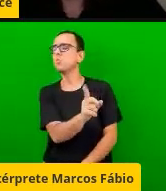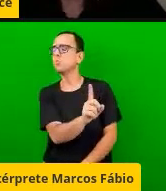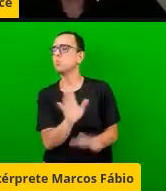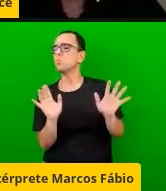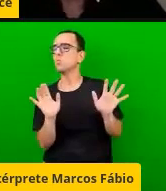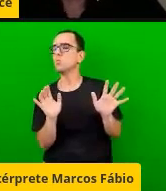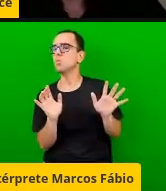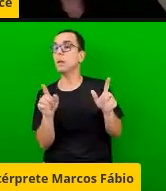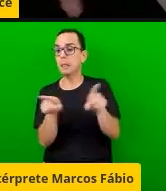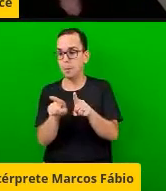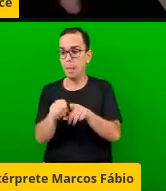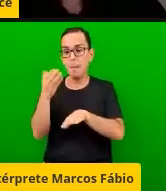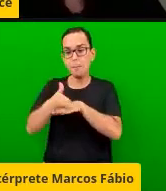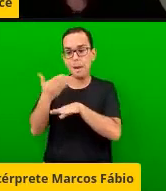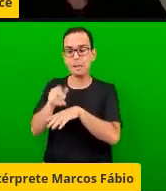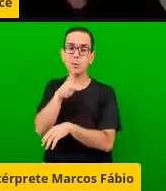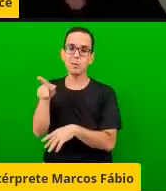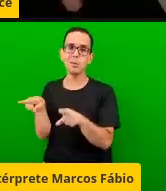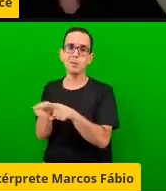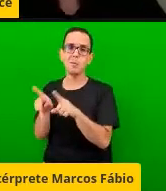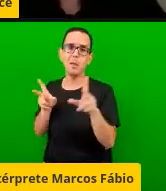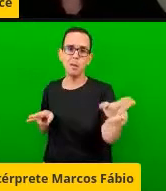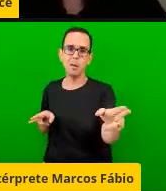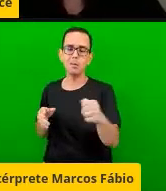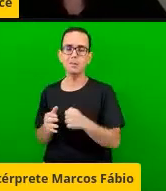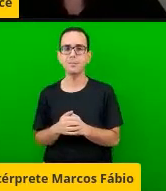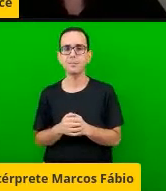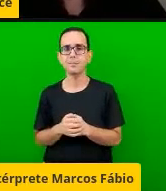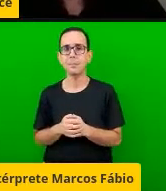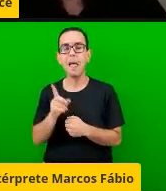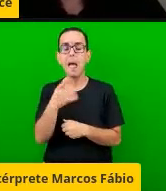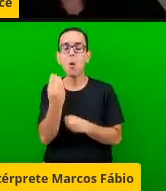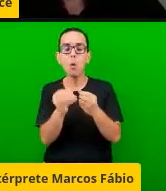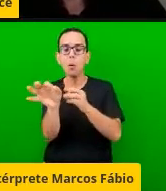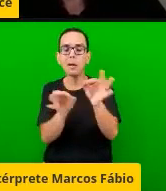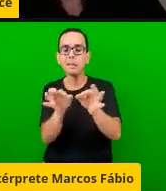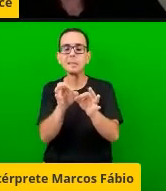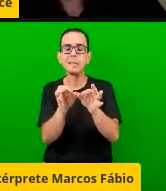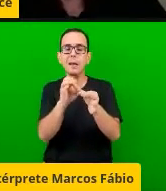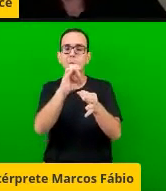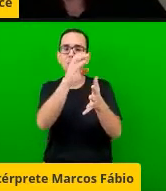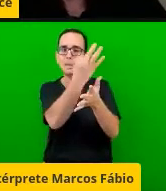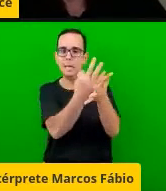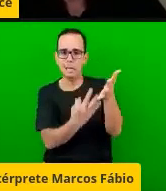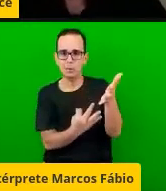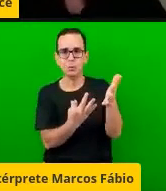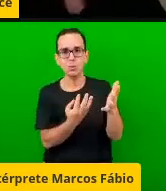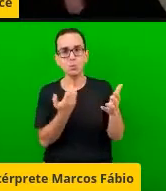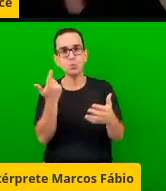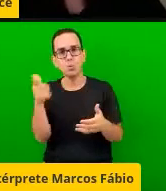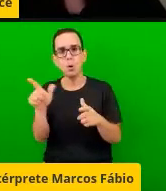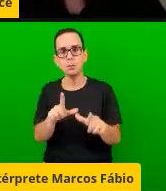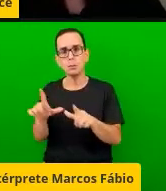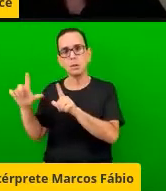a prática do professor. Então, isso é como está organizado o texto. A partir de agora, né, do próximo slide, a gente vai observar